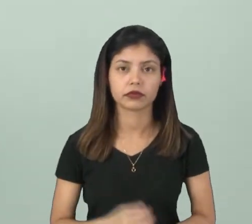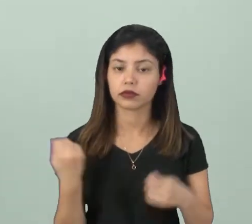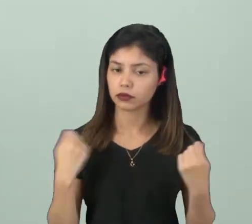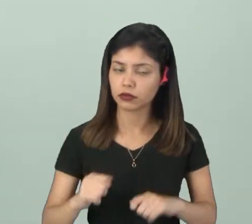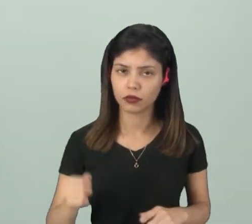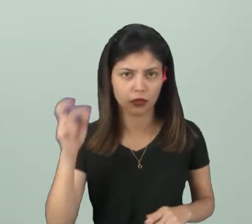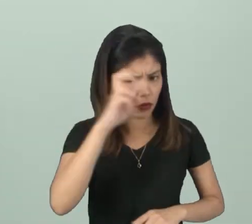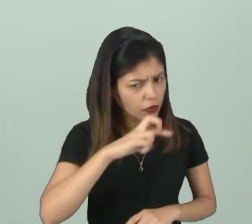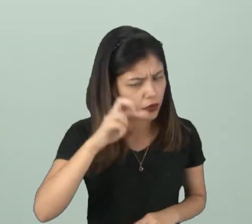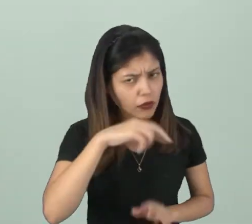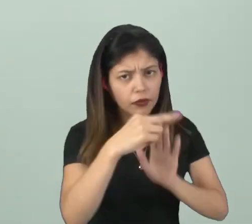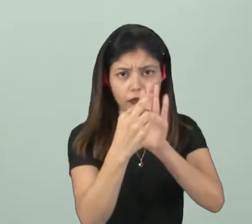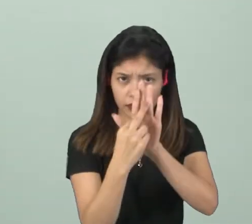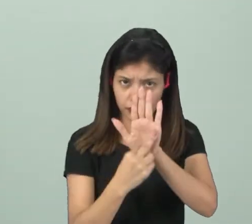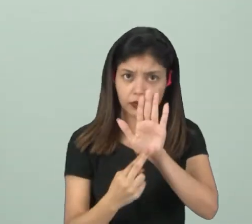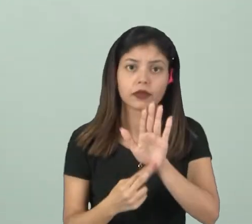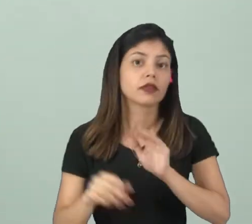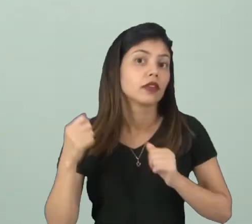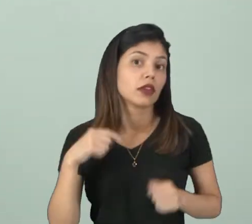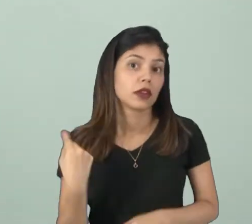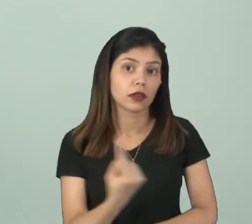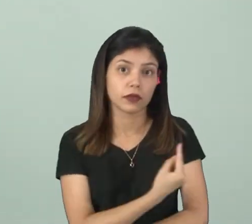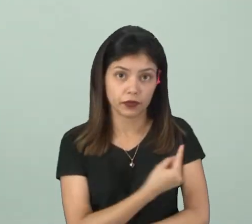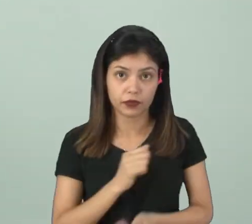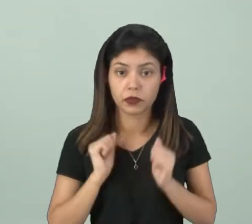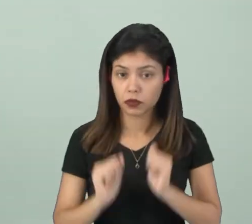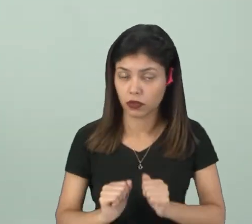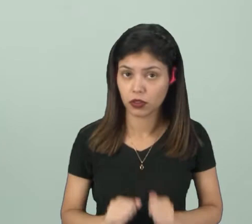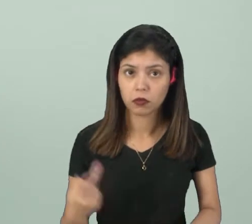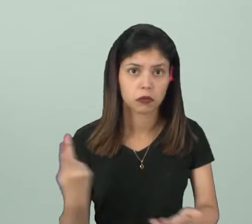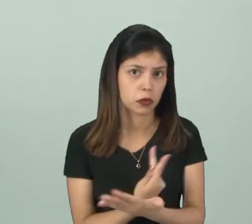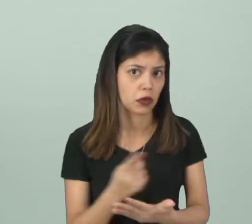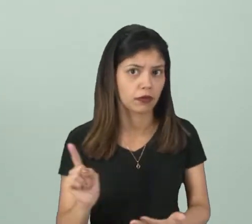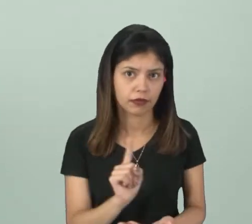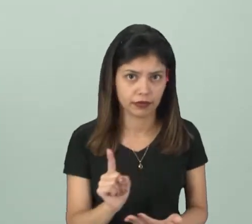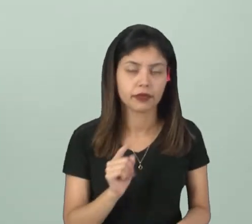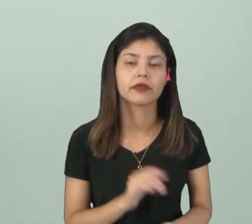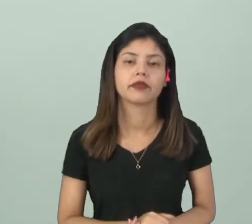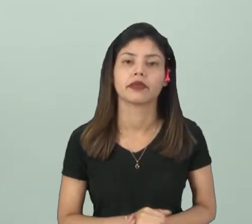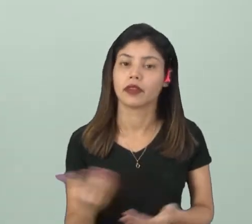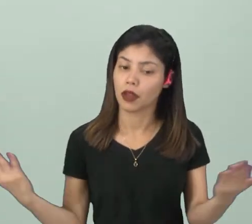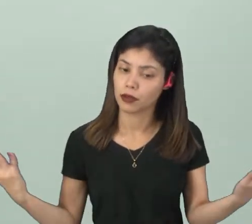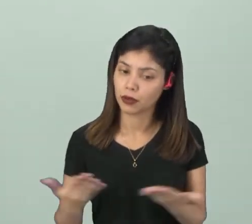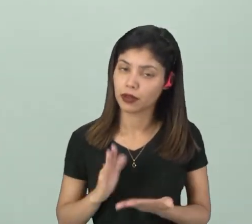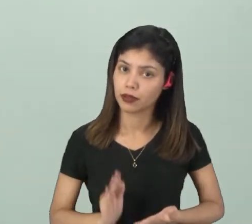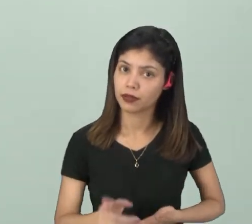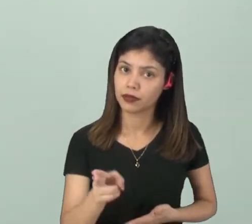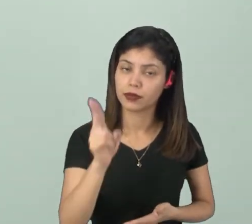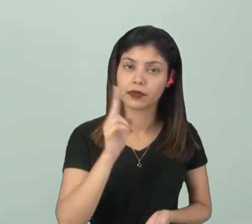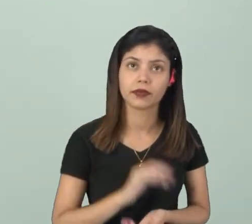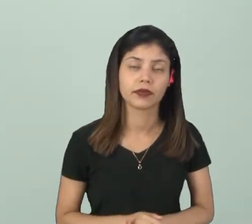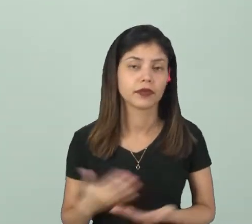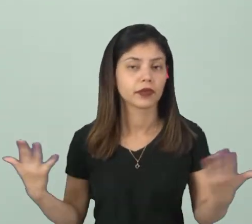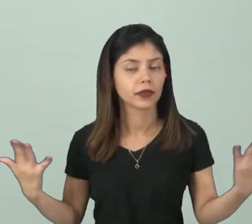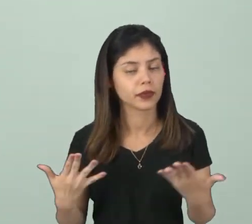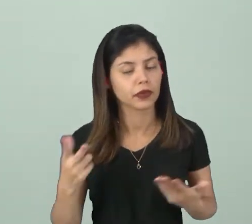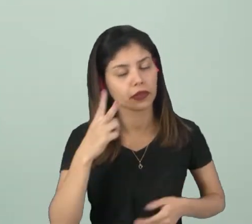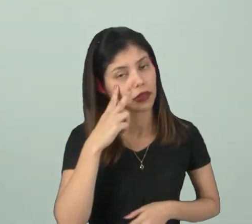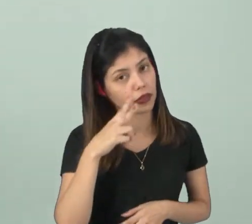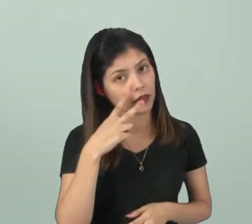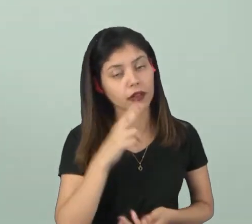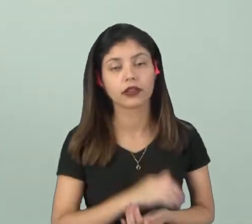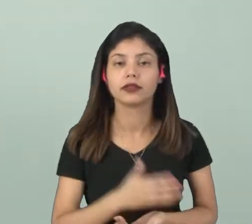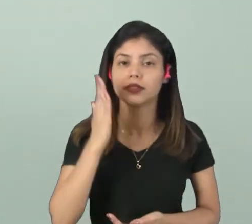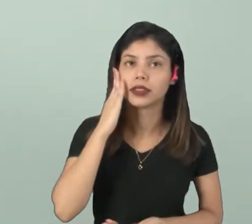preciso observar essas regras para que não possamos errar mais de agora em diante. Vamos agora entender